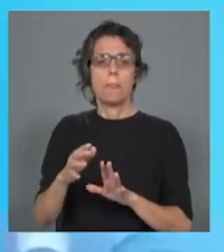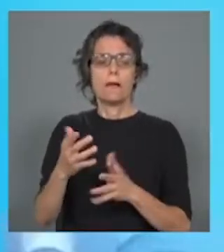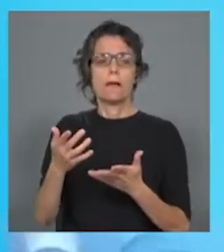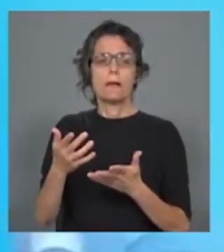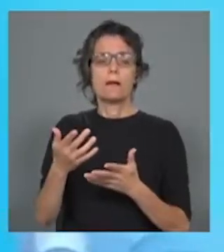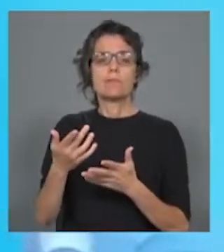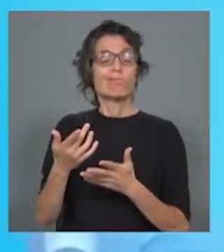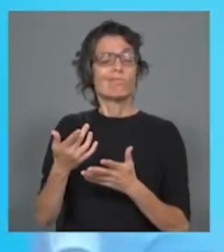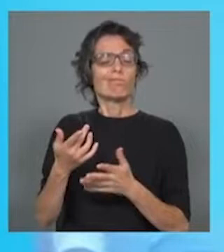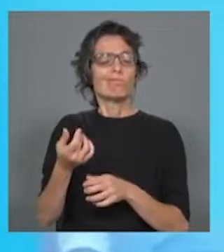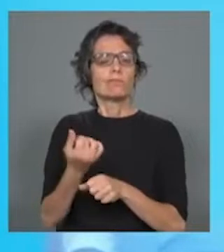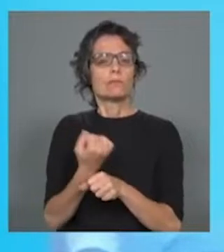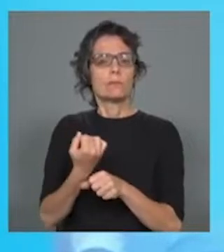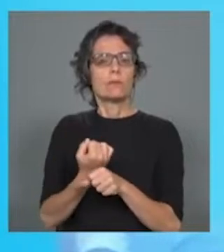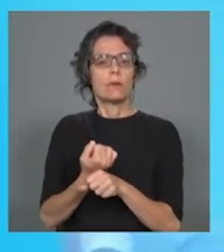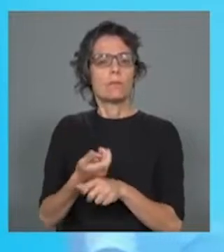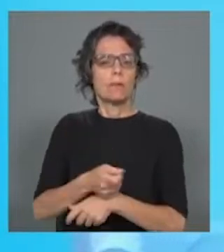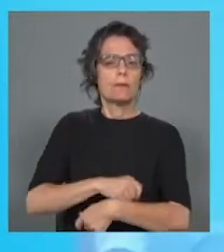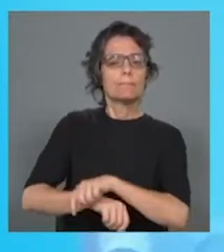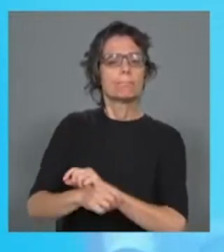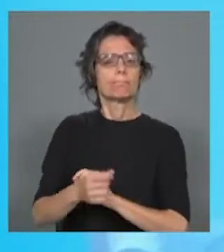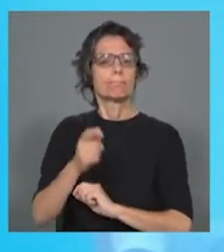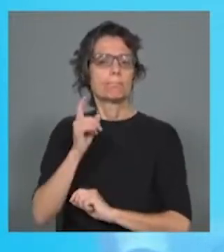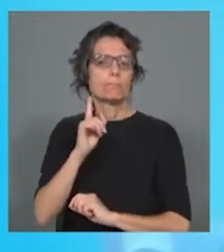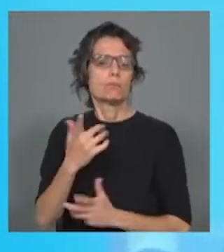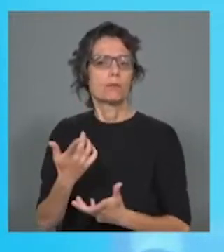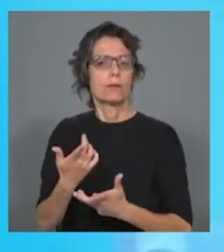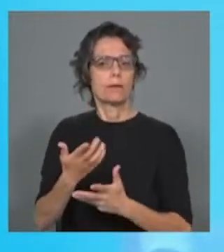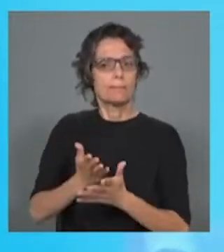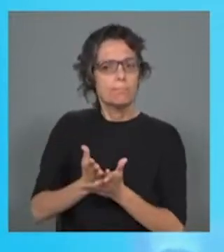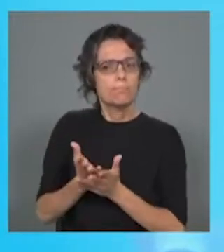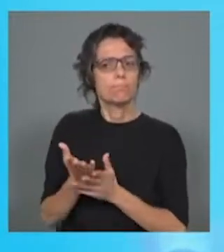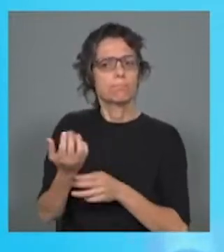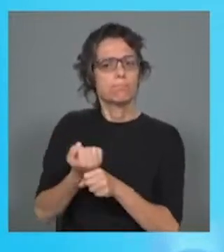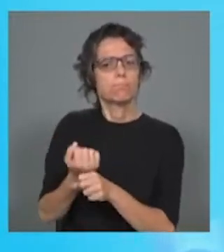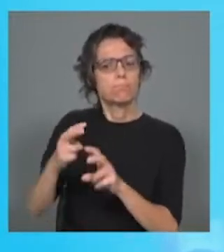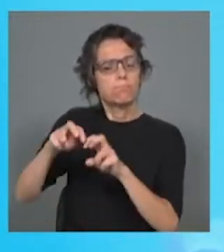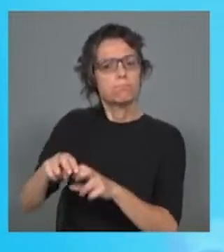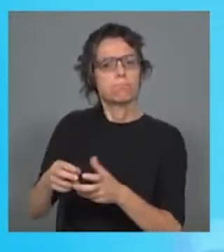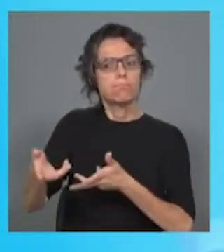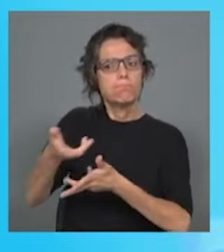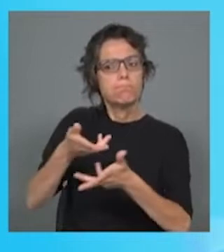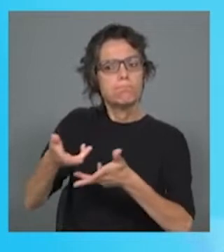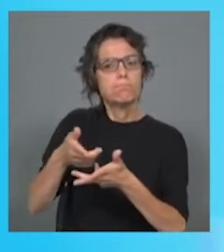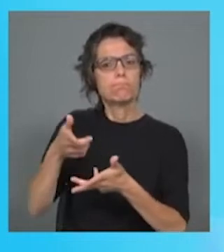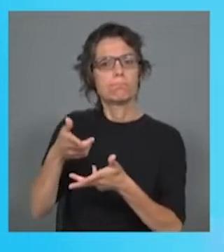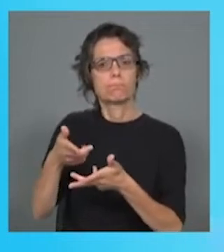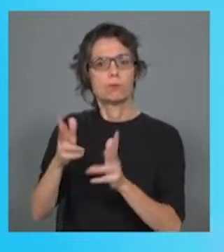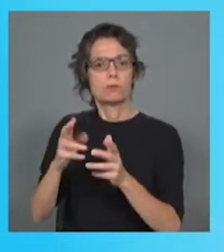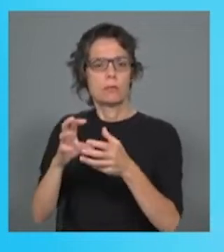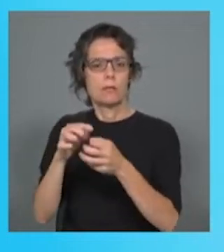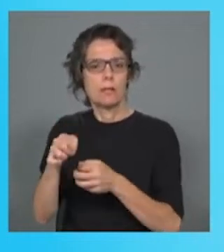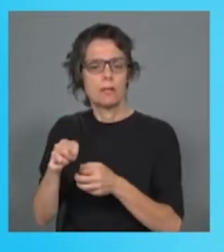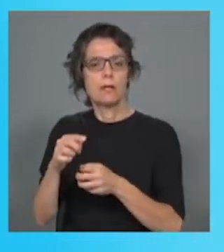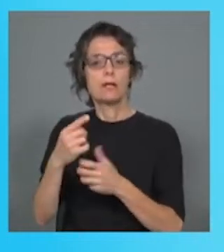sempre trabalhar na proximidade e no aprofundamento desta relação entre aqueles que